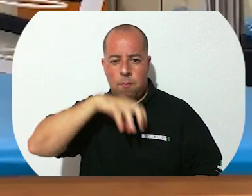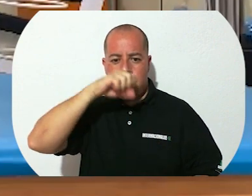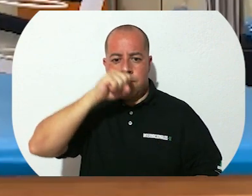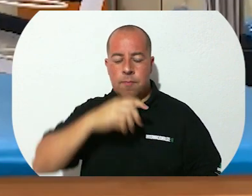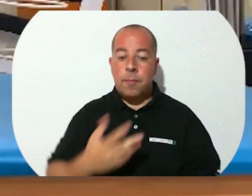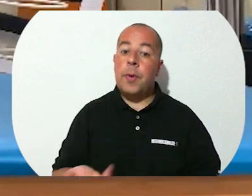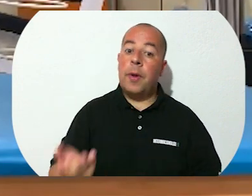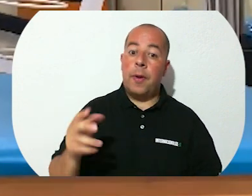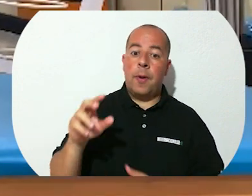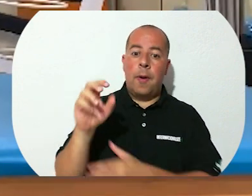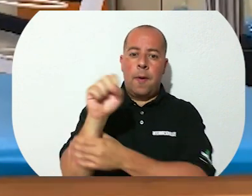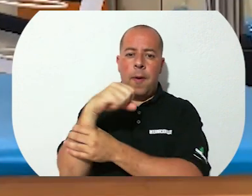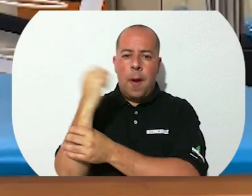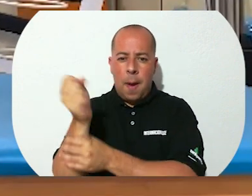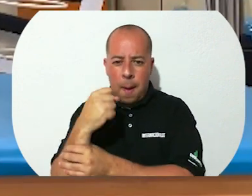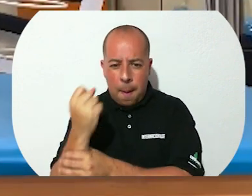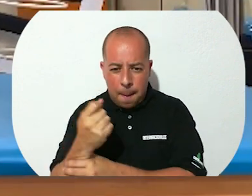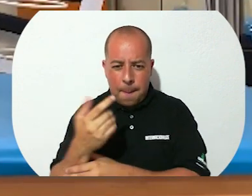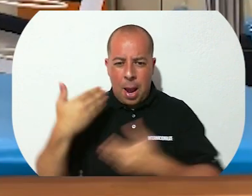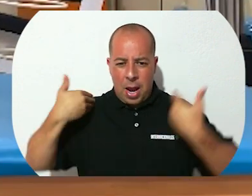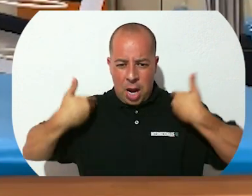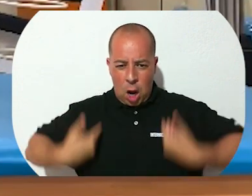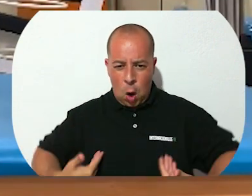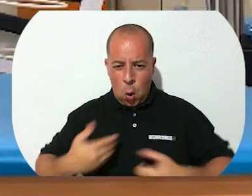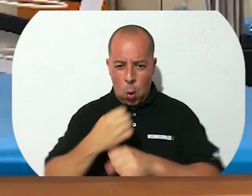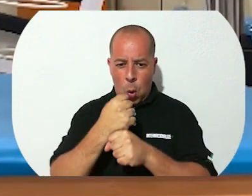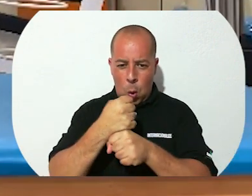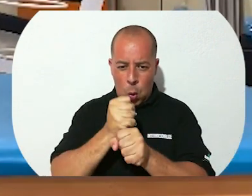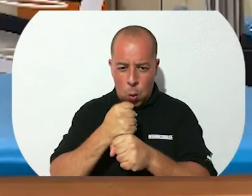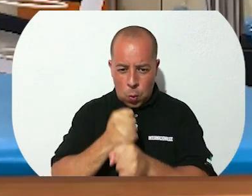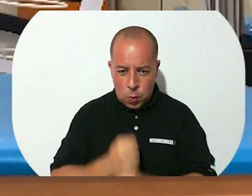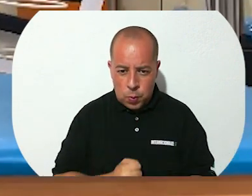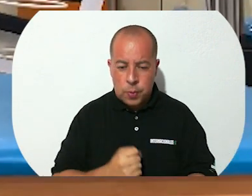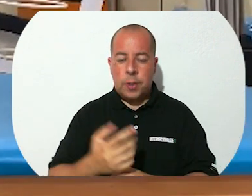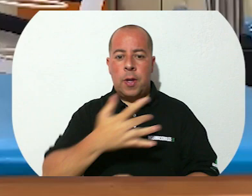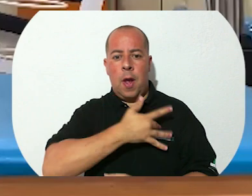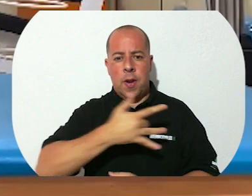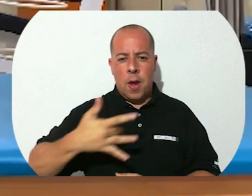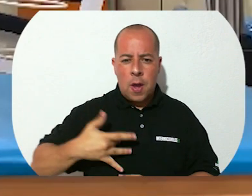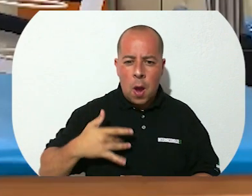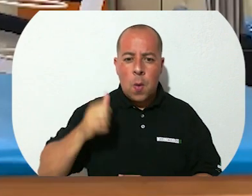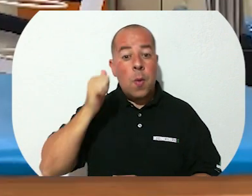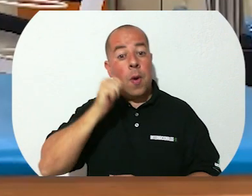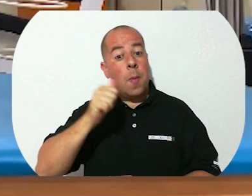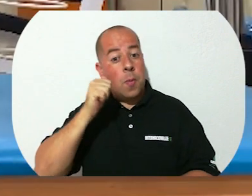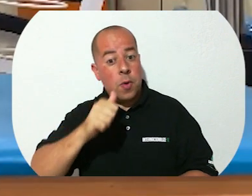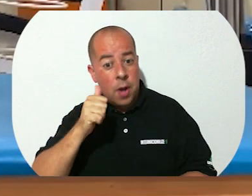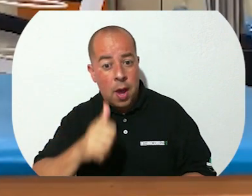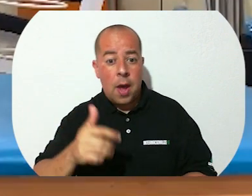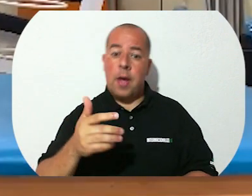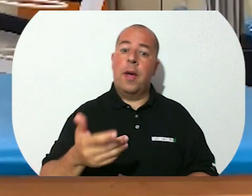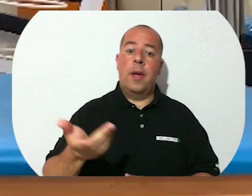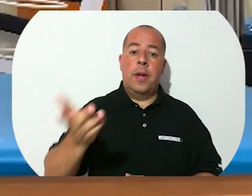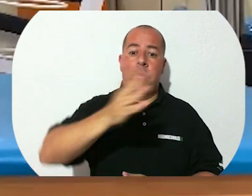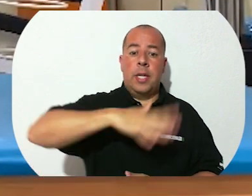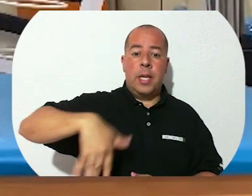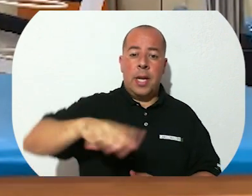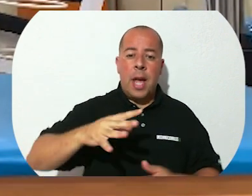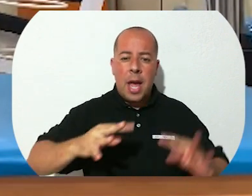fisioterapia respiratória, fisioterapia traumato-ortopédica, fisioterapia em saúde da